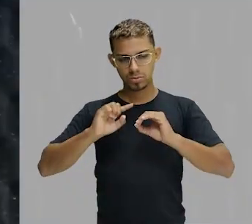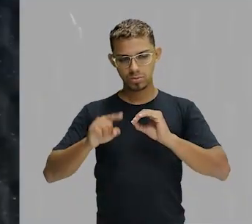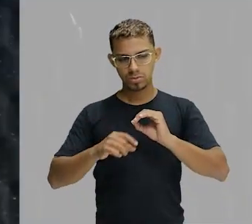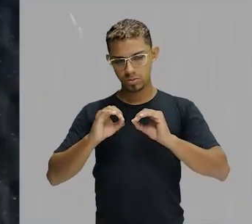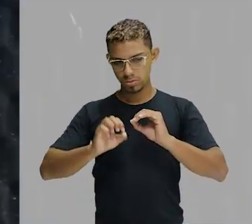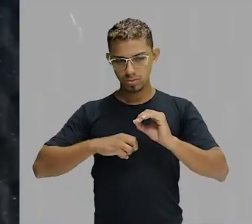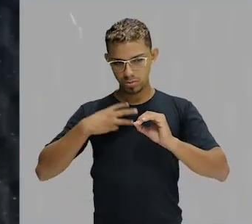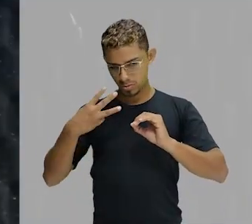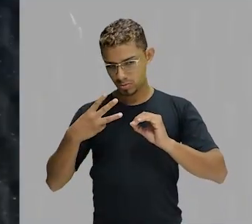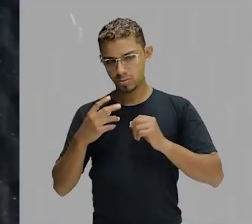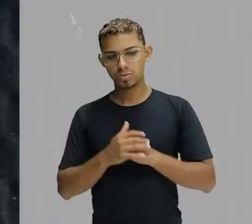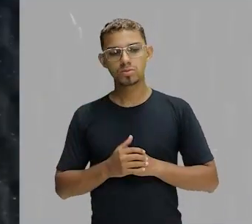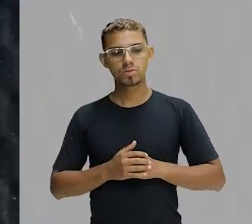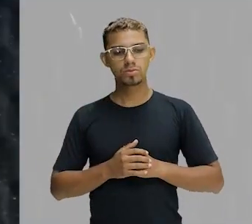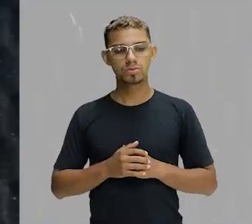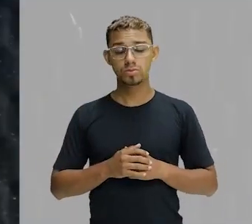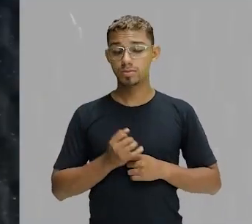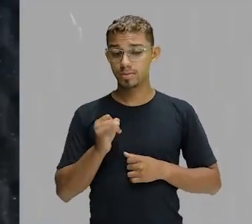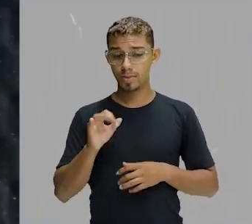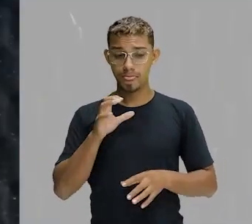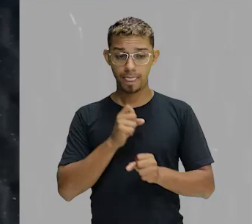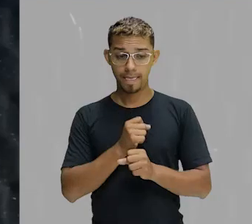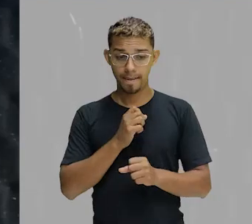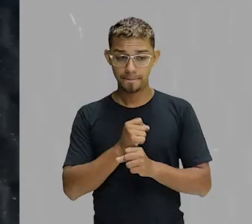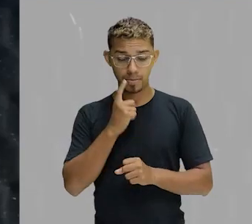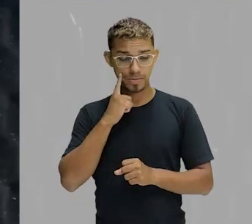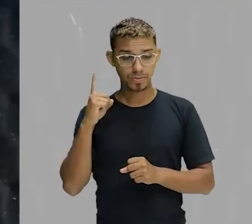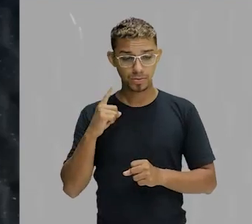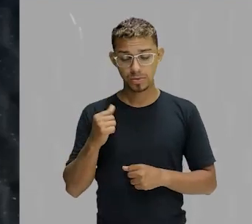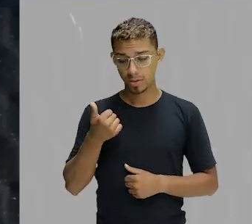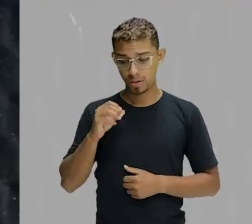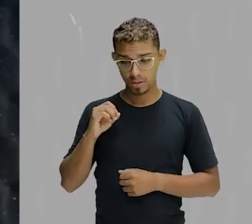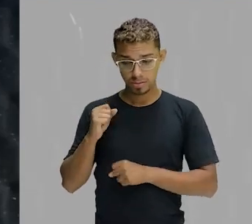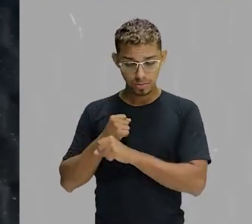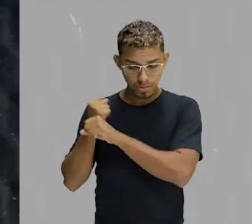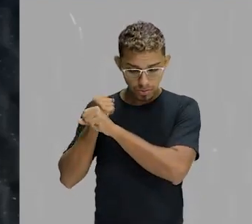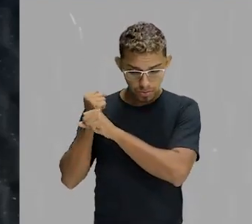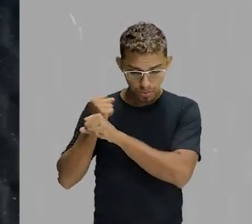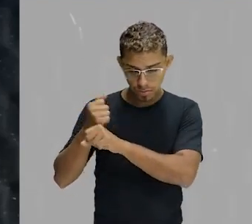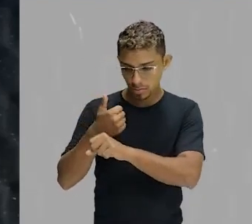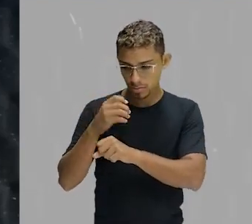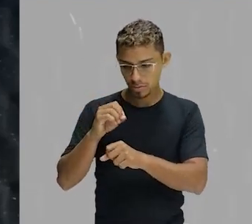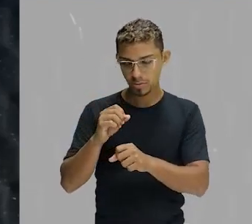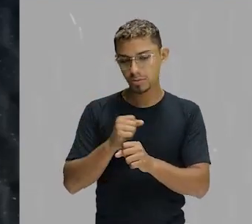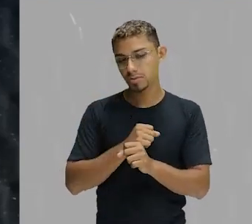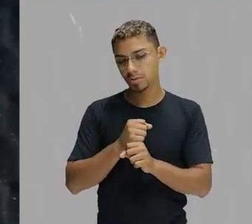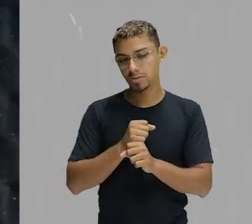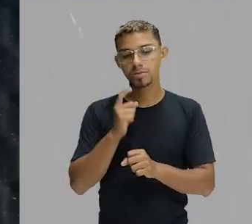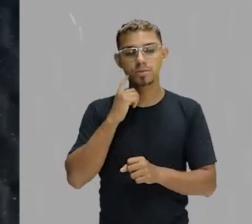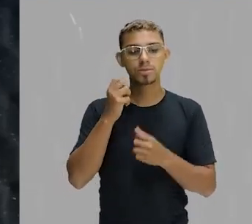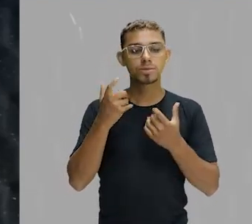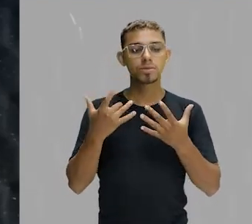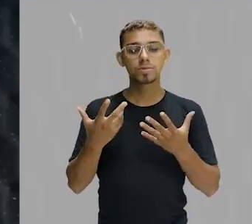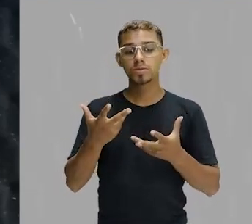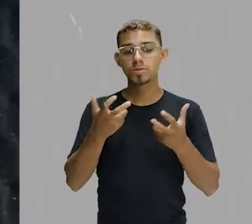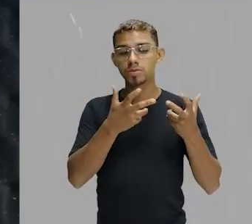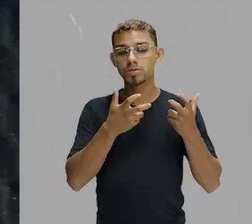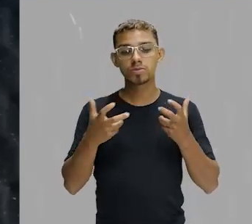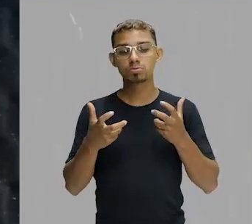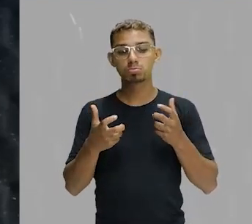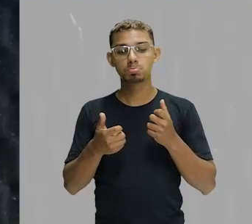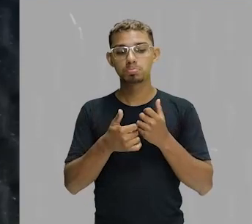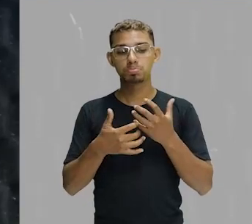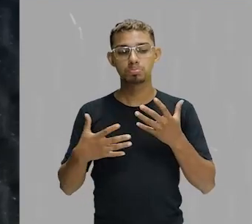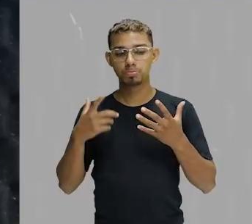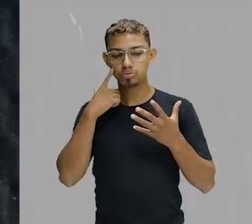eu for calcular o montante para o tempo de 10 anos, perceba que as informações estão na mesma